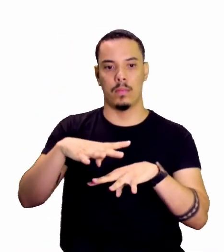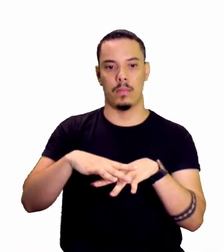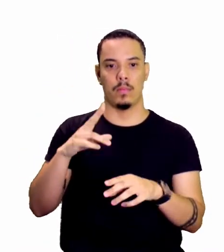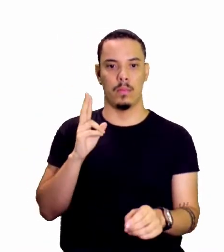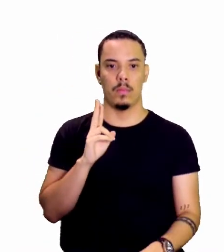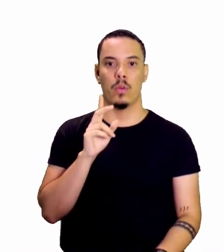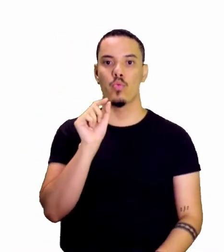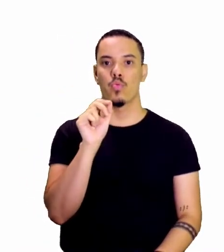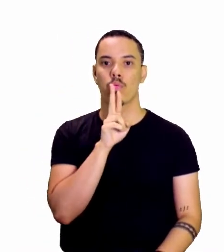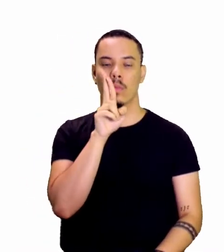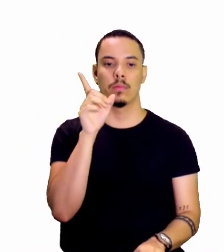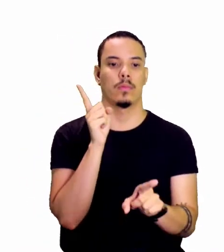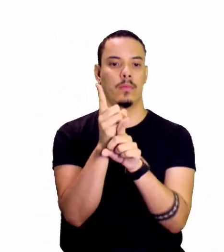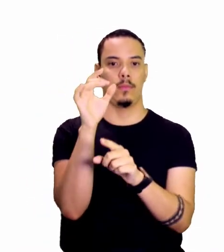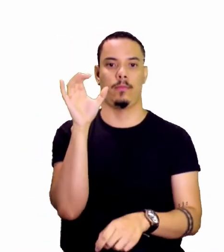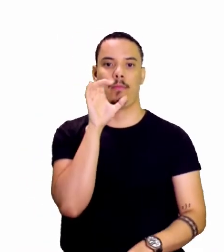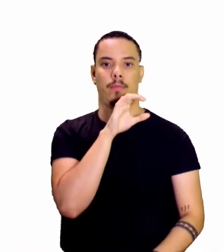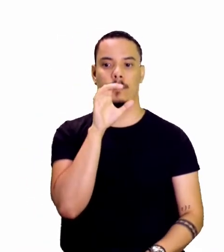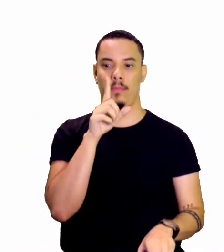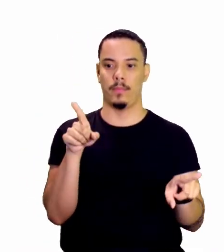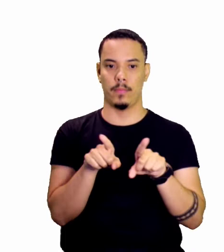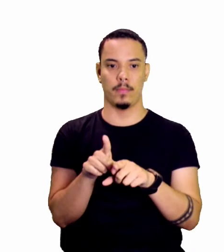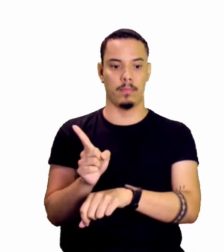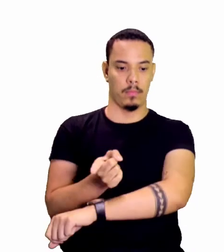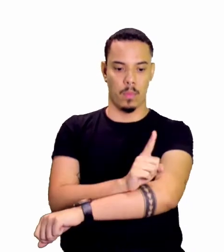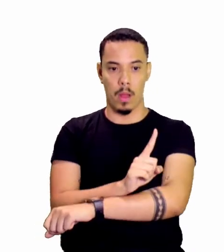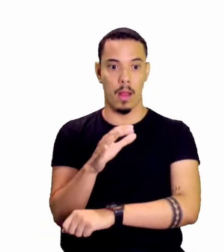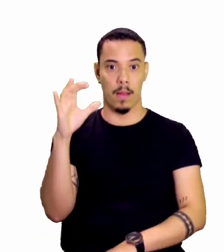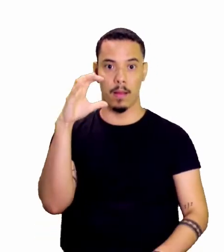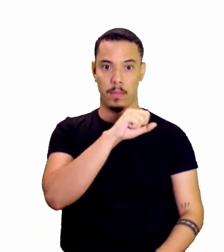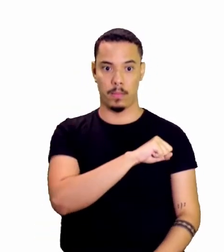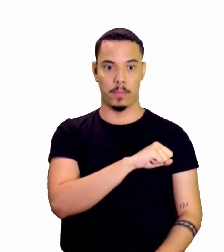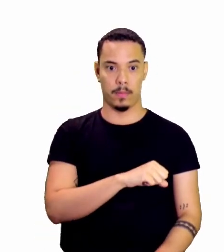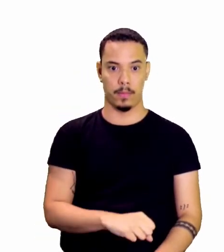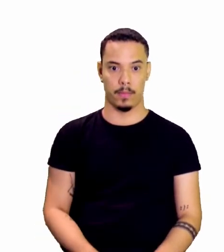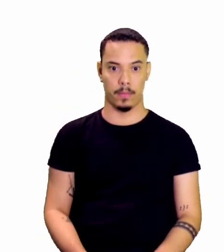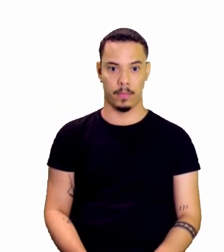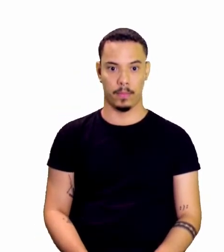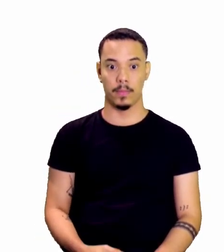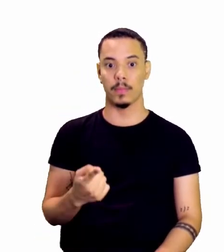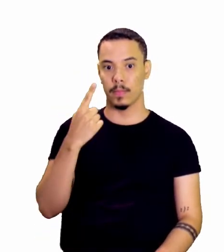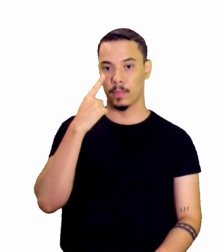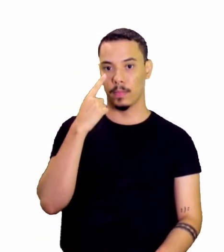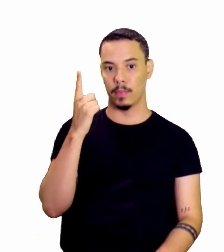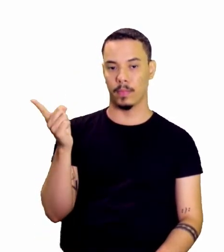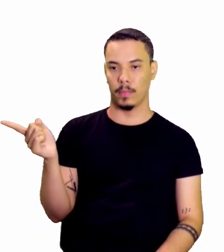isso olha só aqui ó até marcar aqui olha aí ó